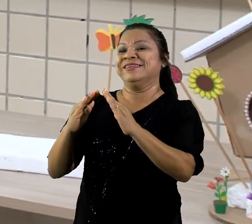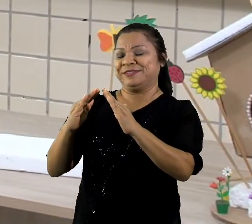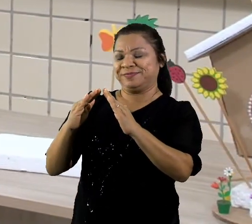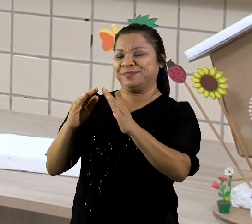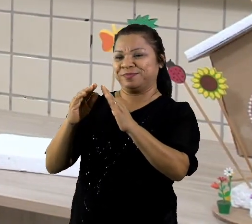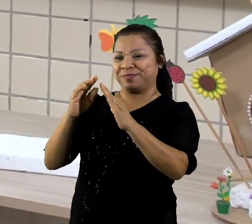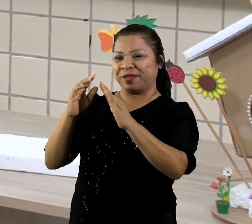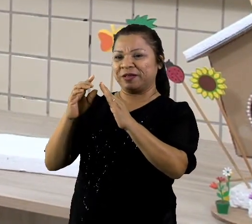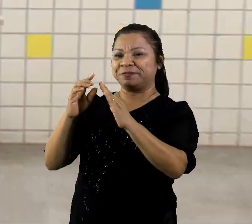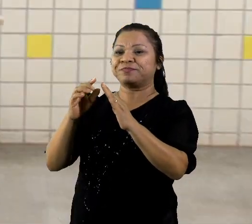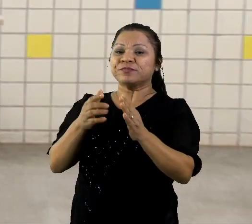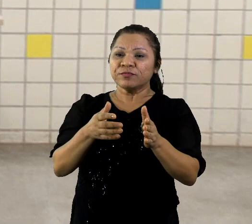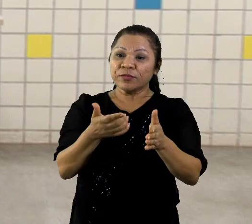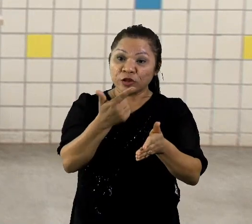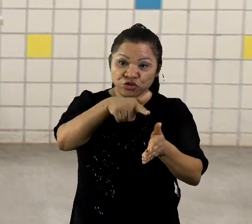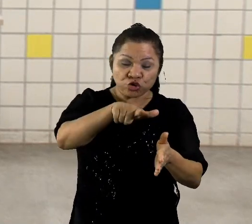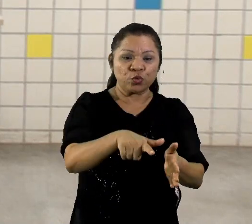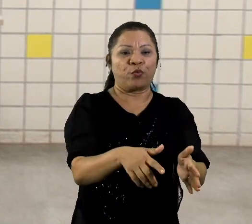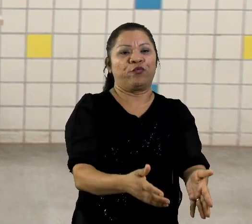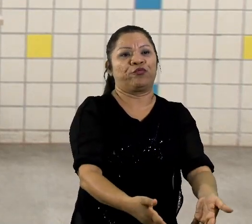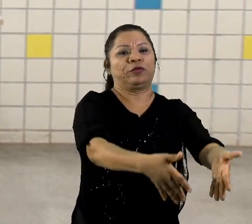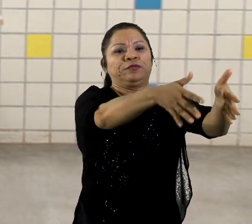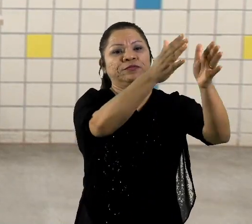da casinha. Vamos lá, para o outro.